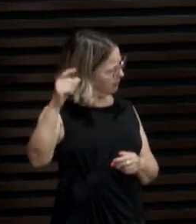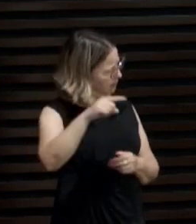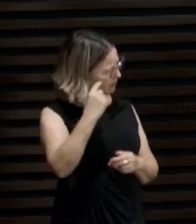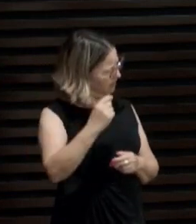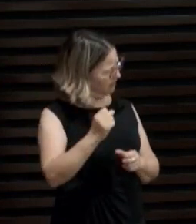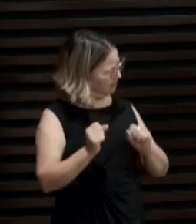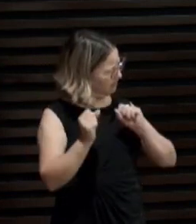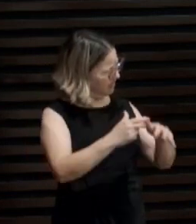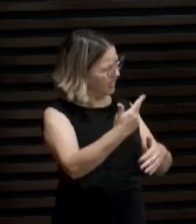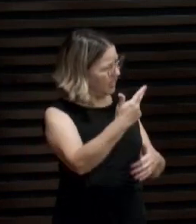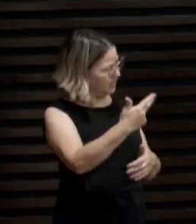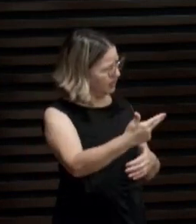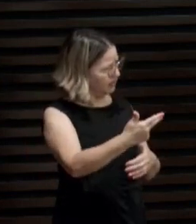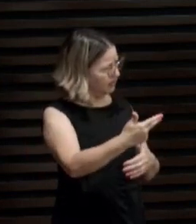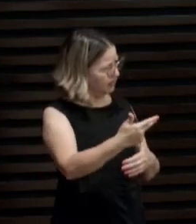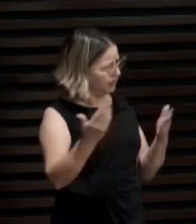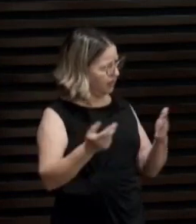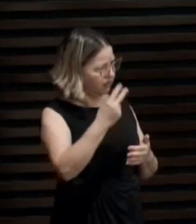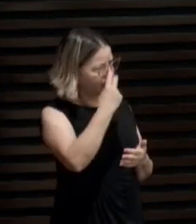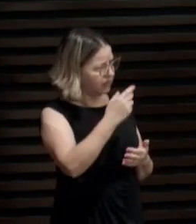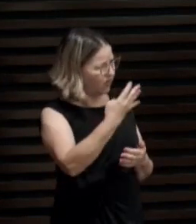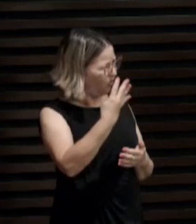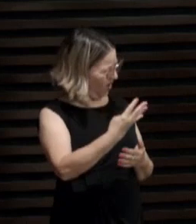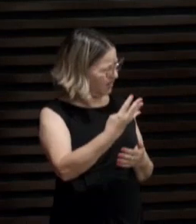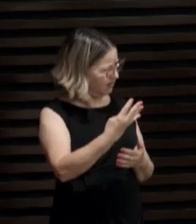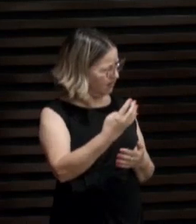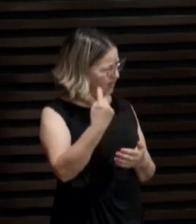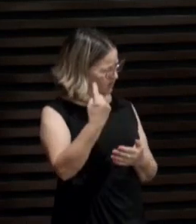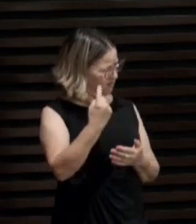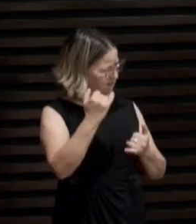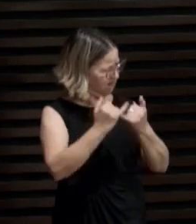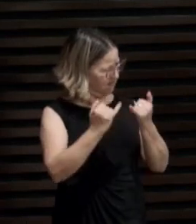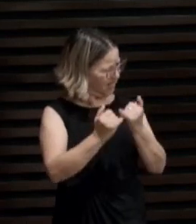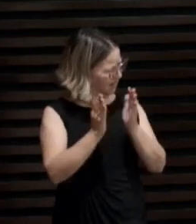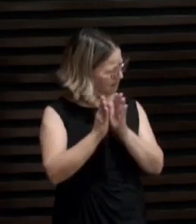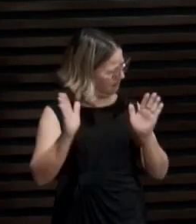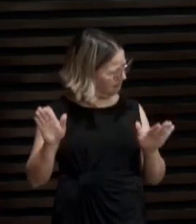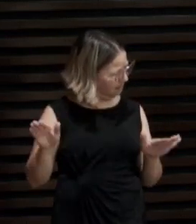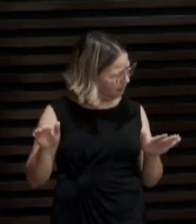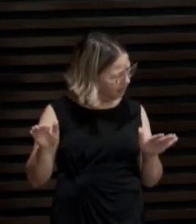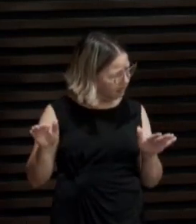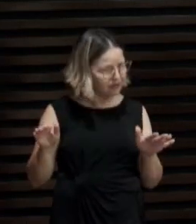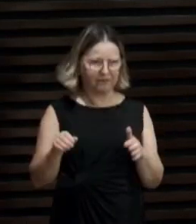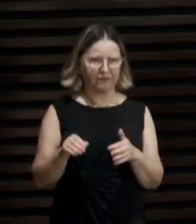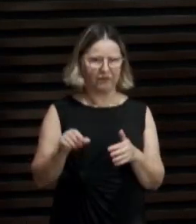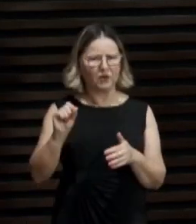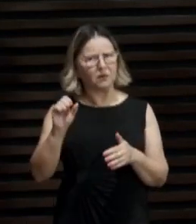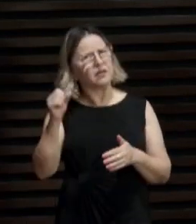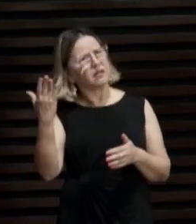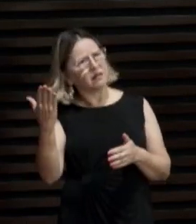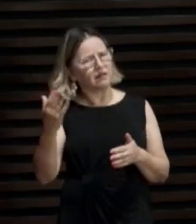homens e eu estou vendo 4 lá, e um deles tem uma aparência de anjo. O que é aquilo?